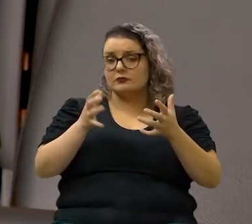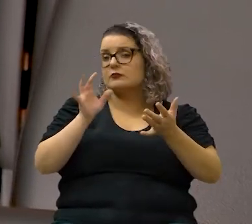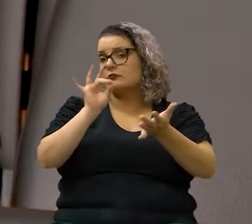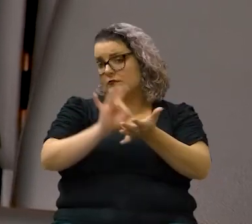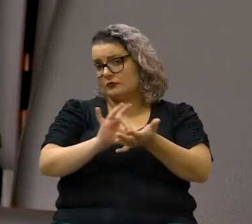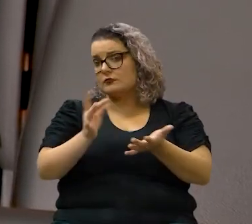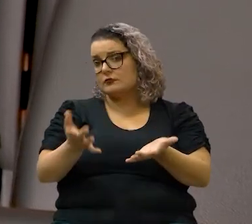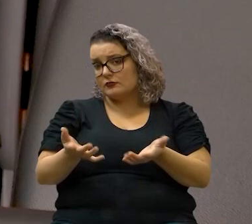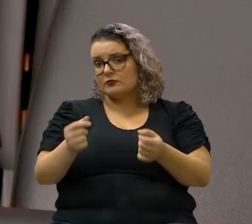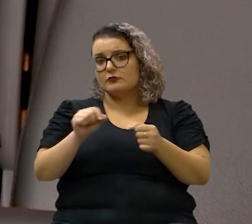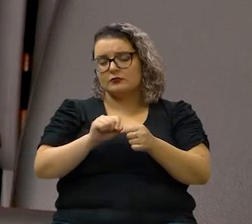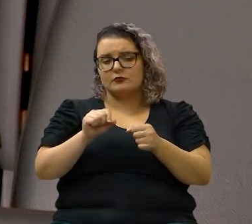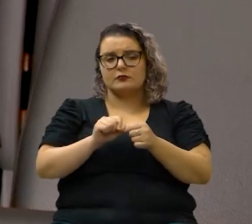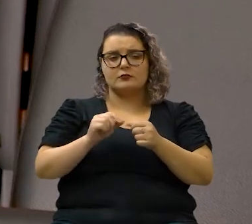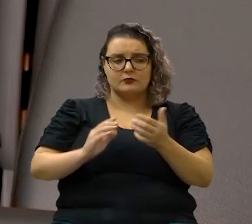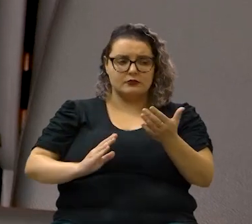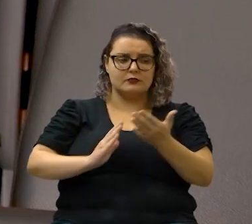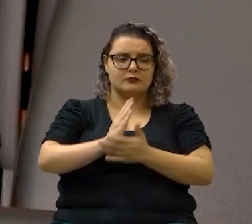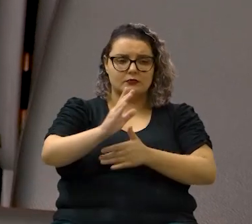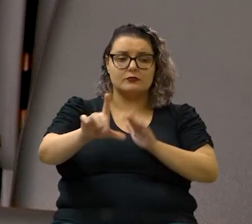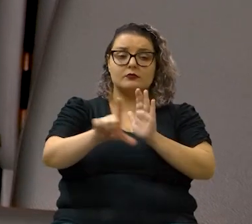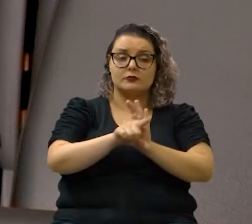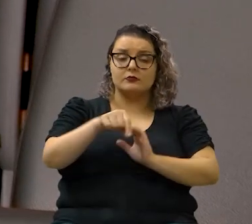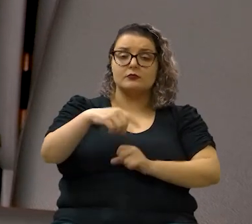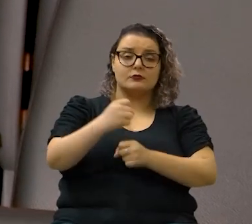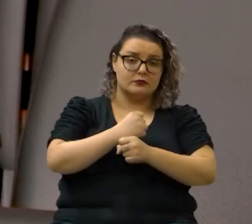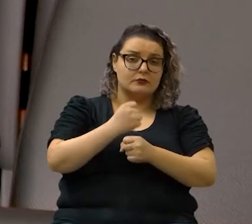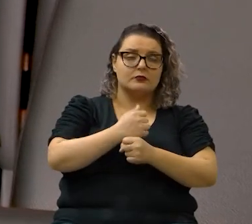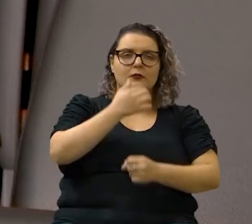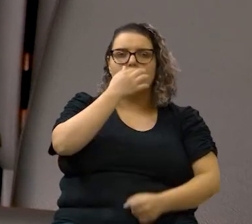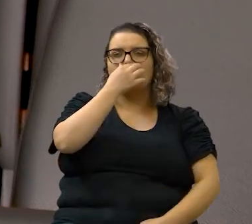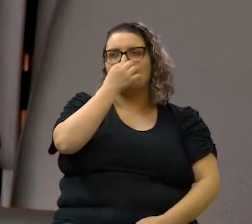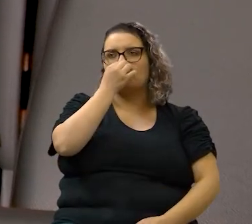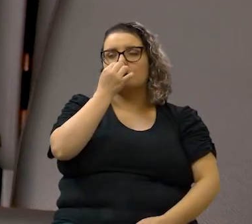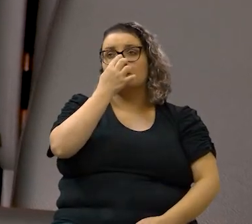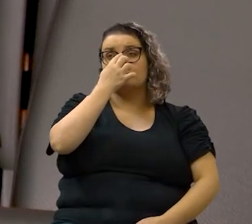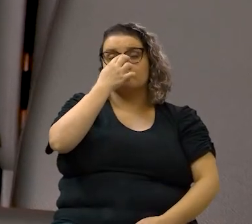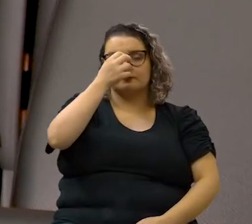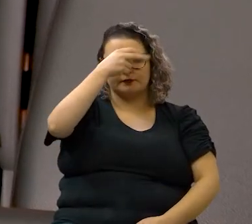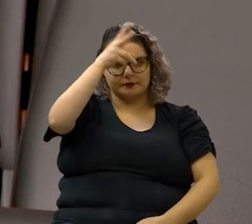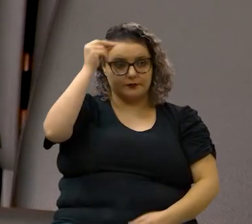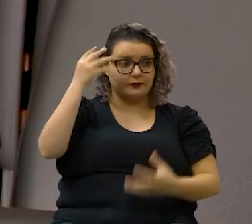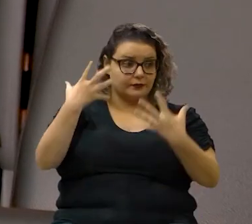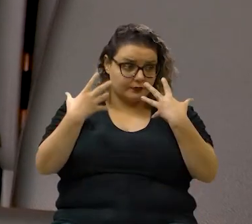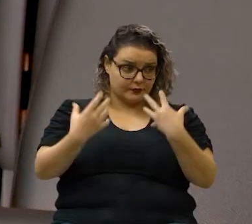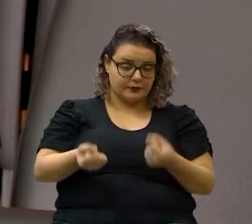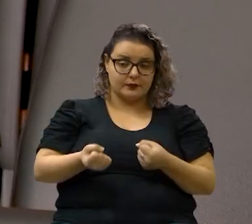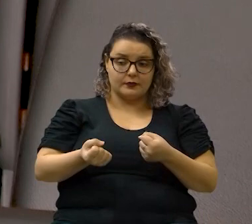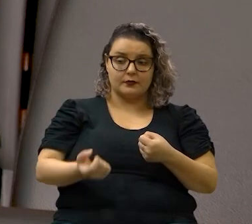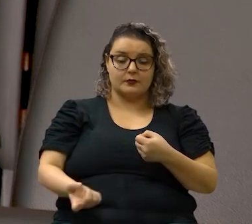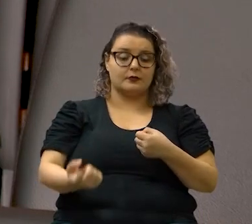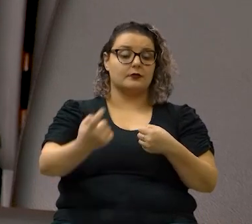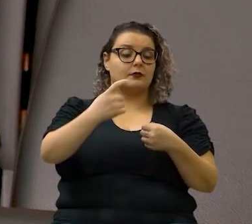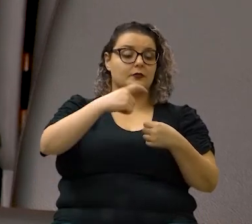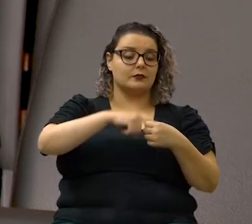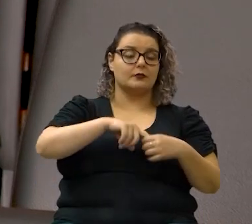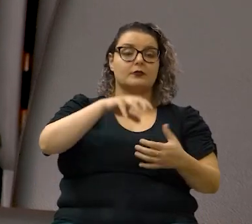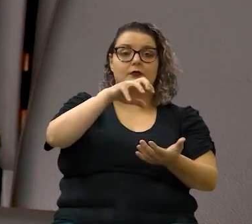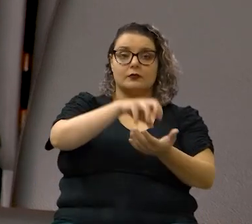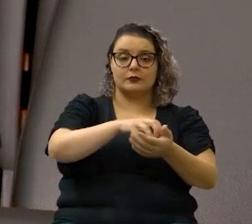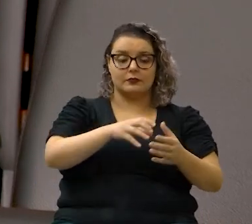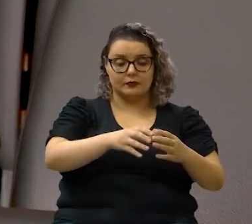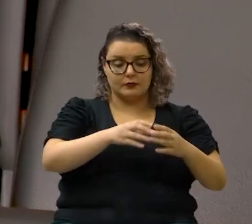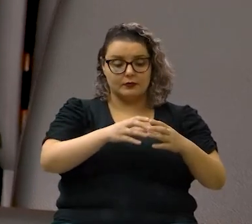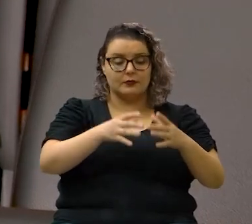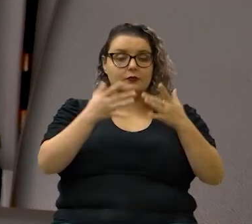queremos realmente fazer a aprovação dessa lei ainda esse ano, para que o prefeito possa sancionar e que na retomada do Centro